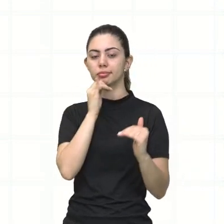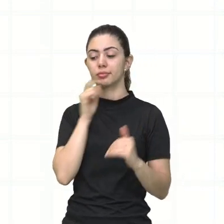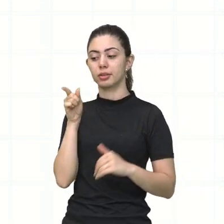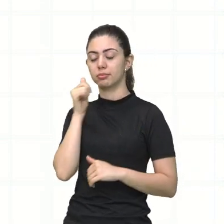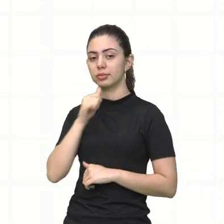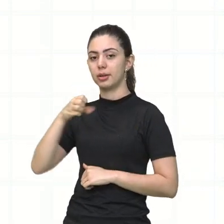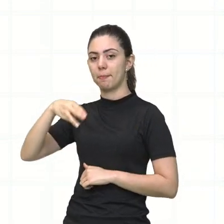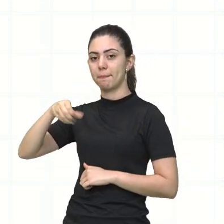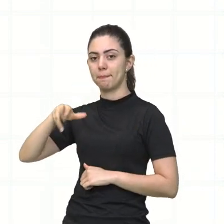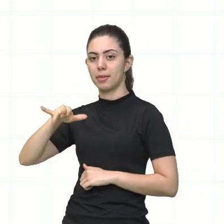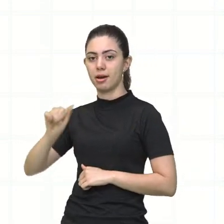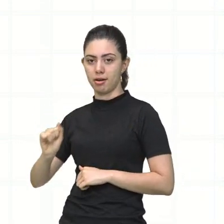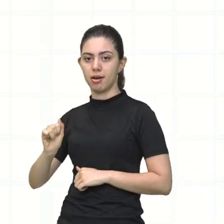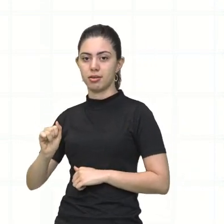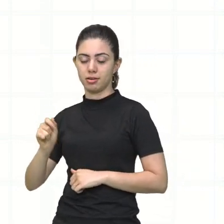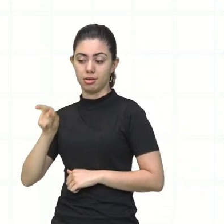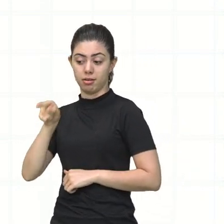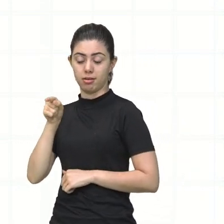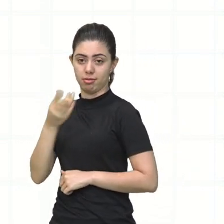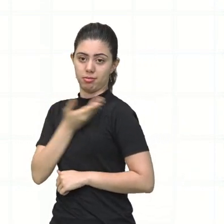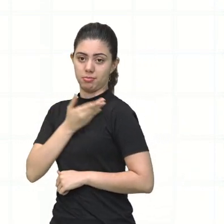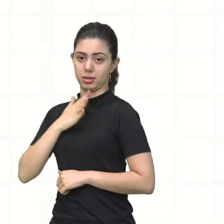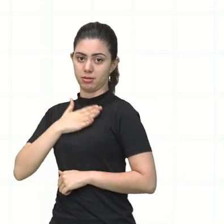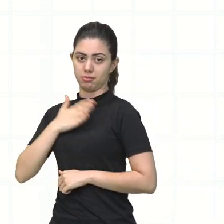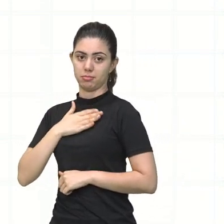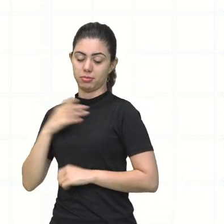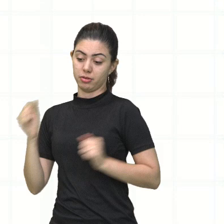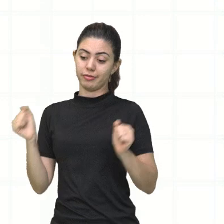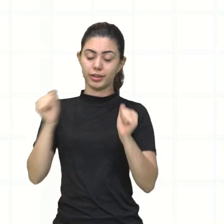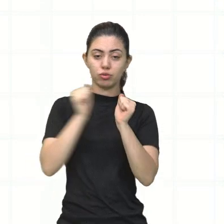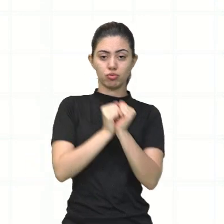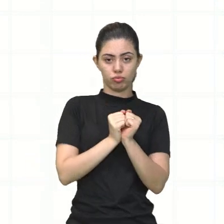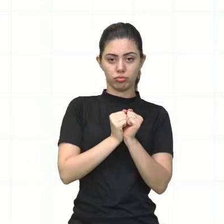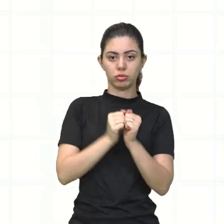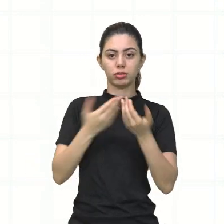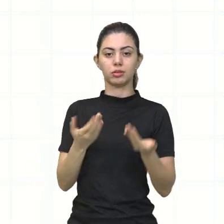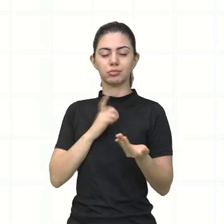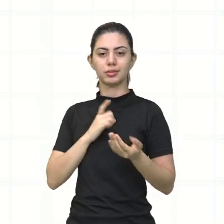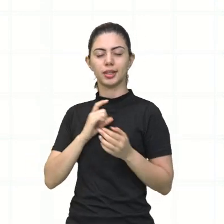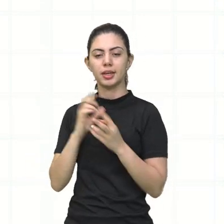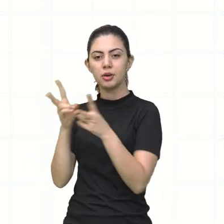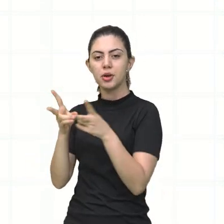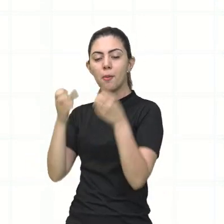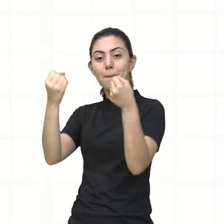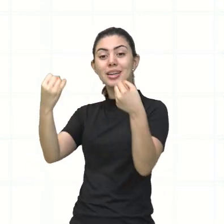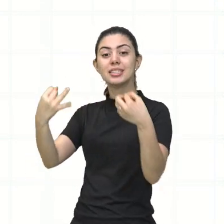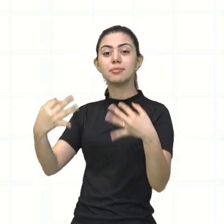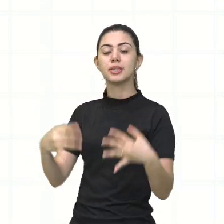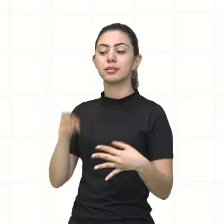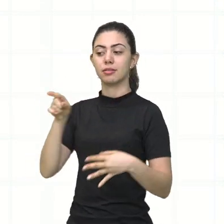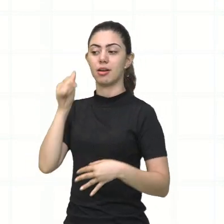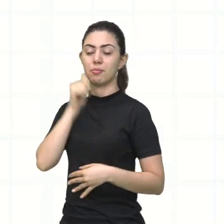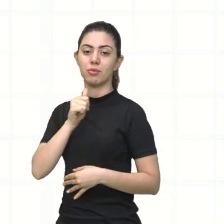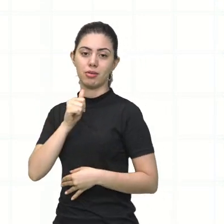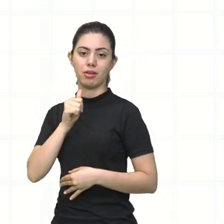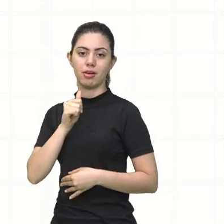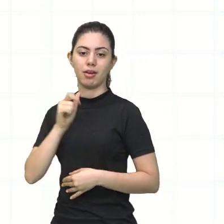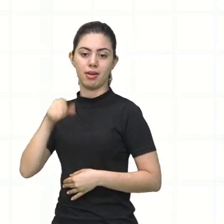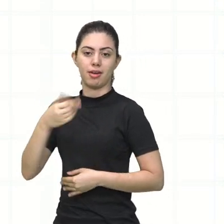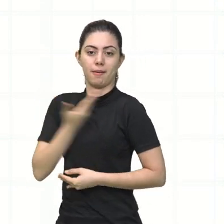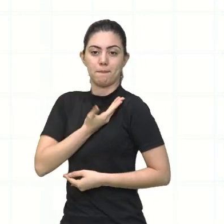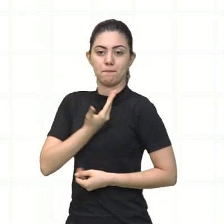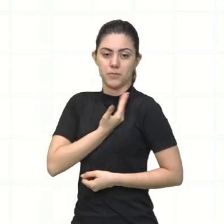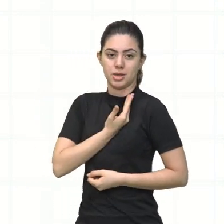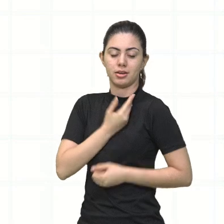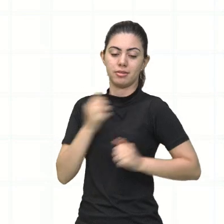vai nos acompanhar. Ela está explicando que a Maria é amiga dela e que vai acompanhar. Não está falando